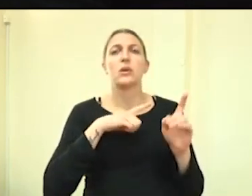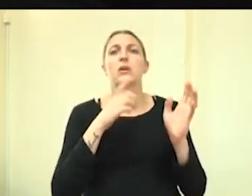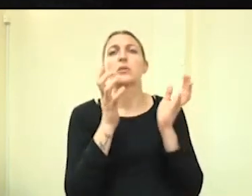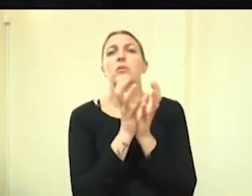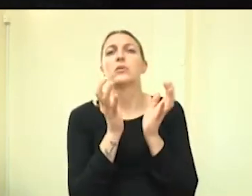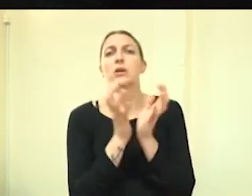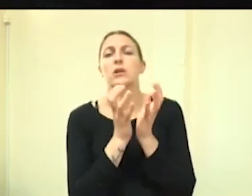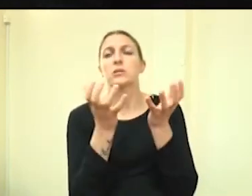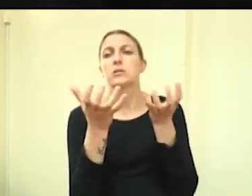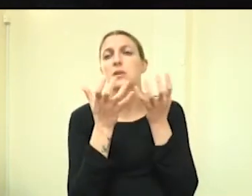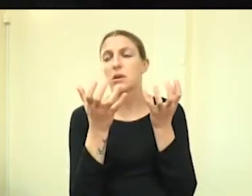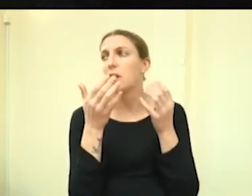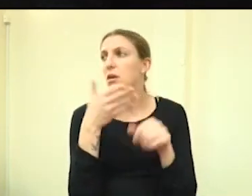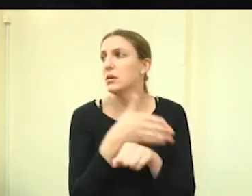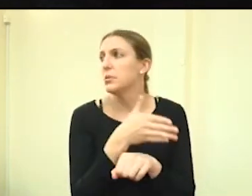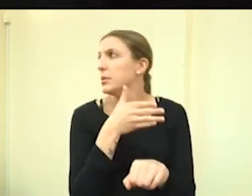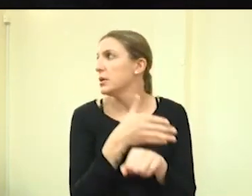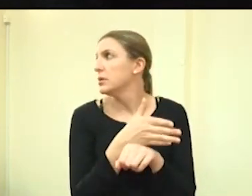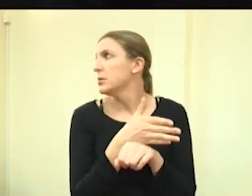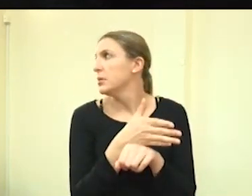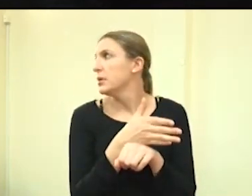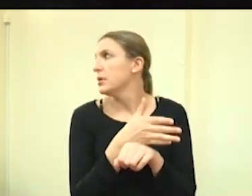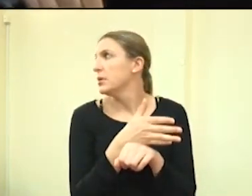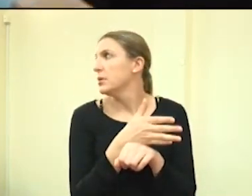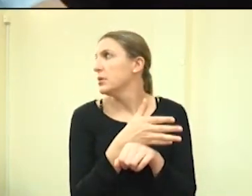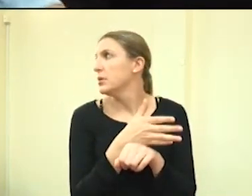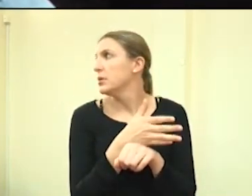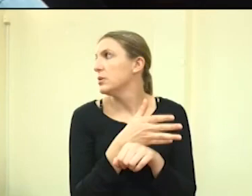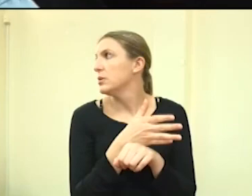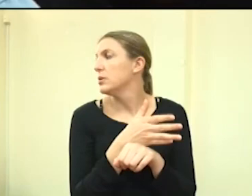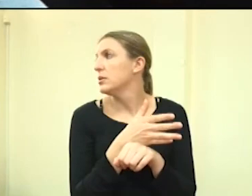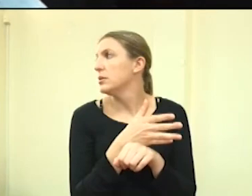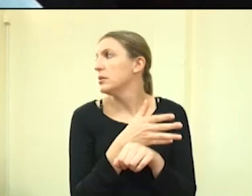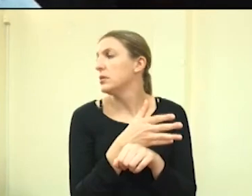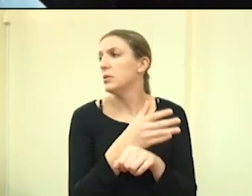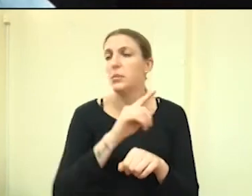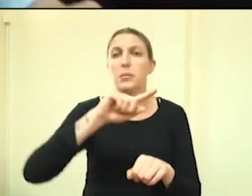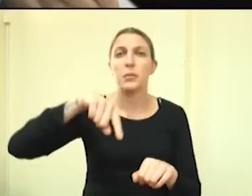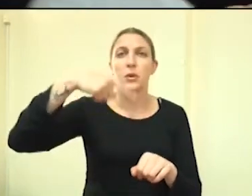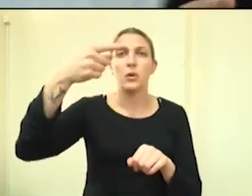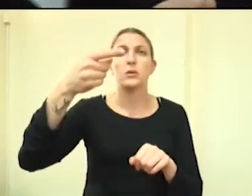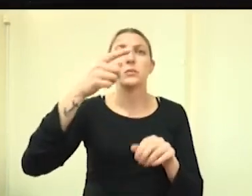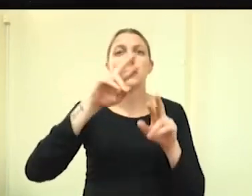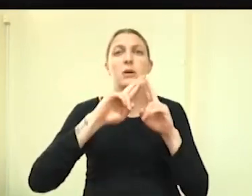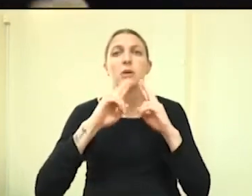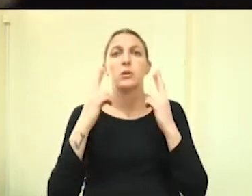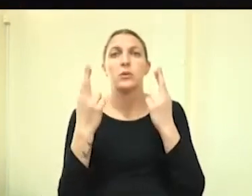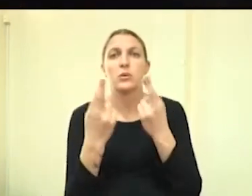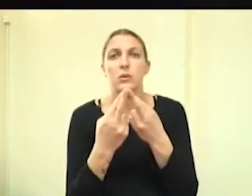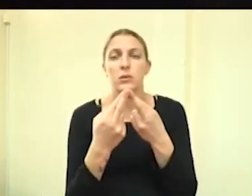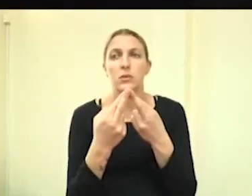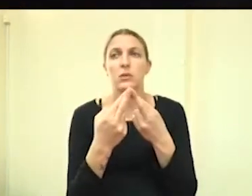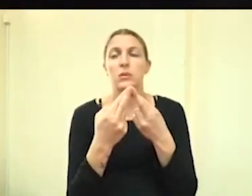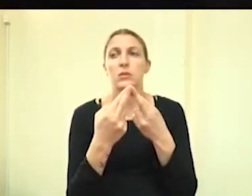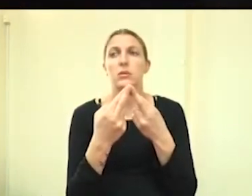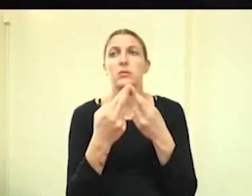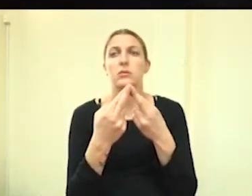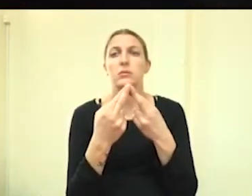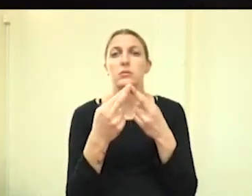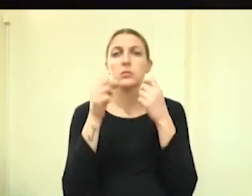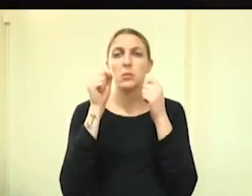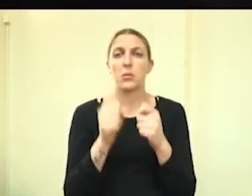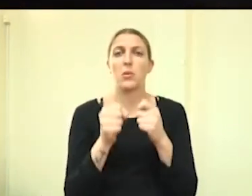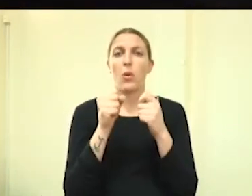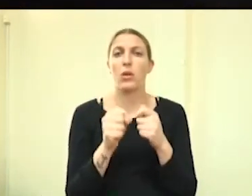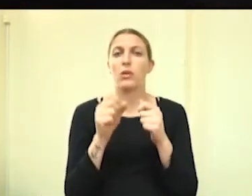uma reunião, vereador Flávio. Acho que nessa reunião, os vereadores que puderem, eu sei que alguns não vão poder estar, mas nós podemos fazer